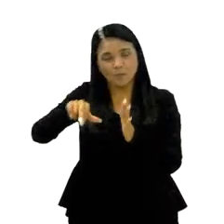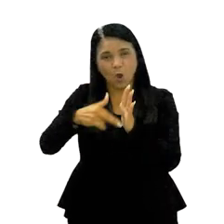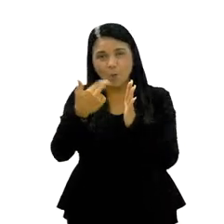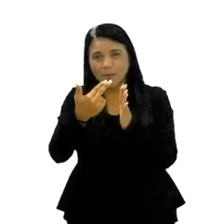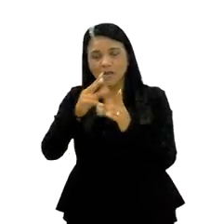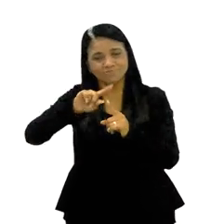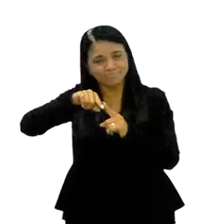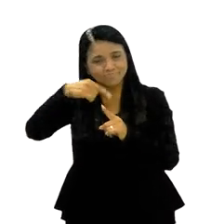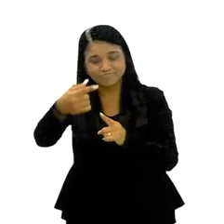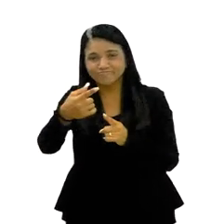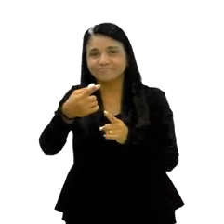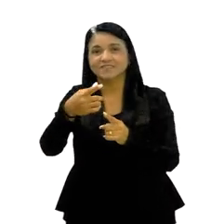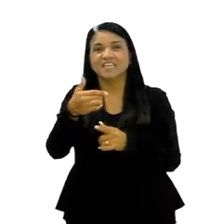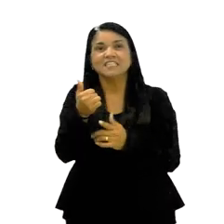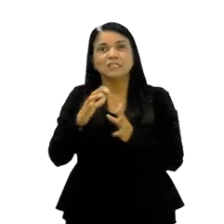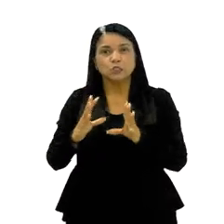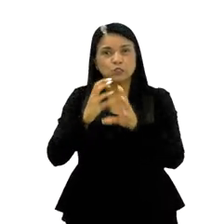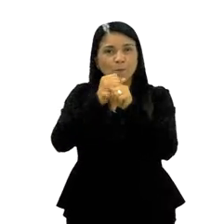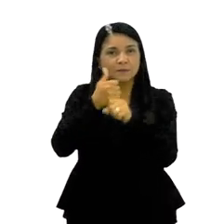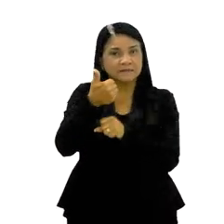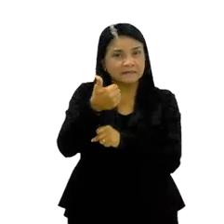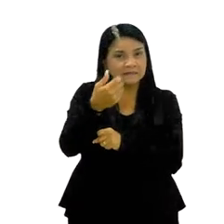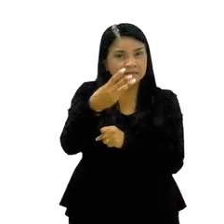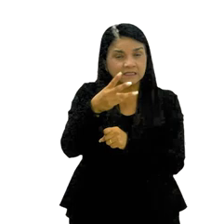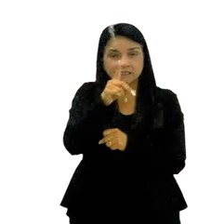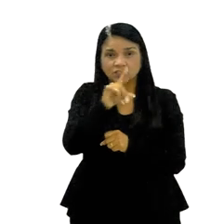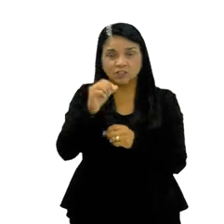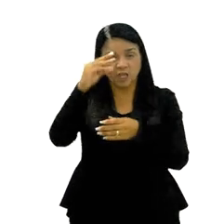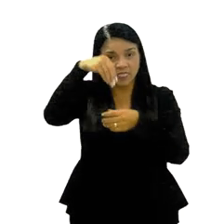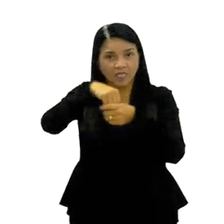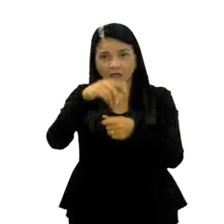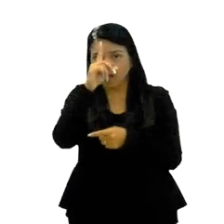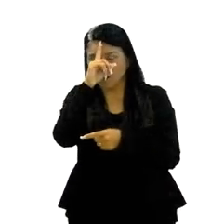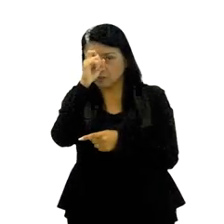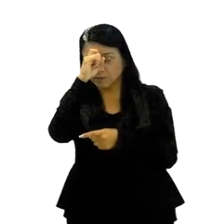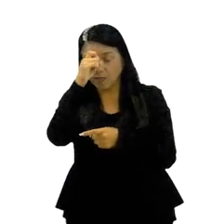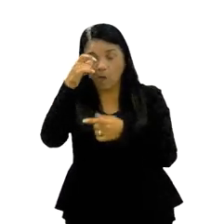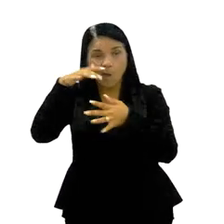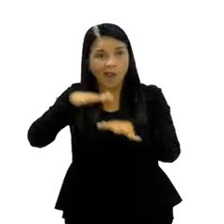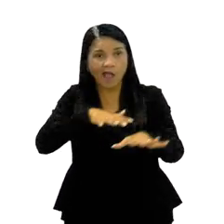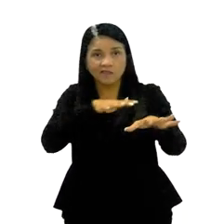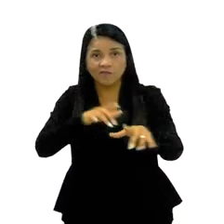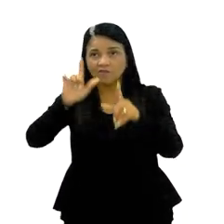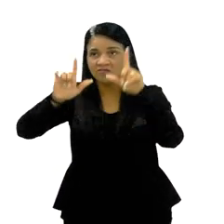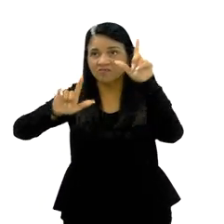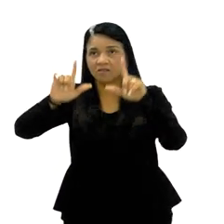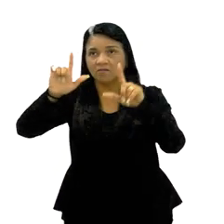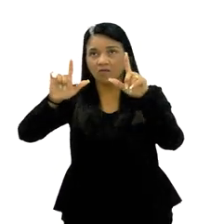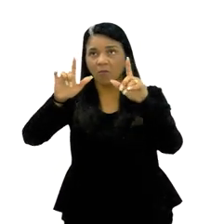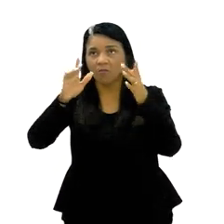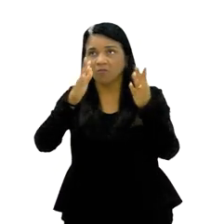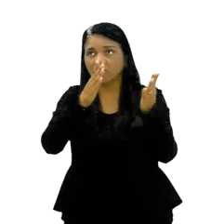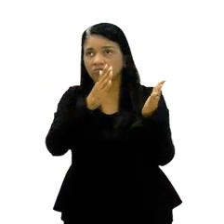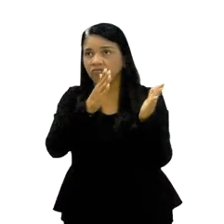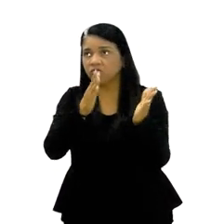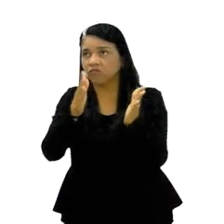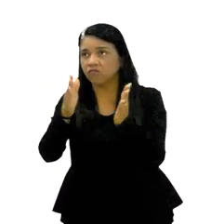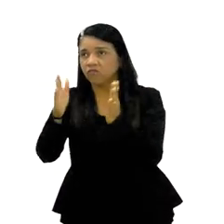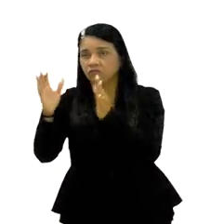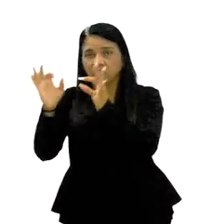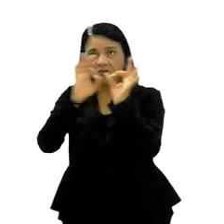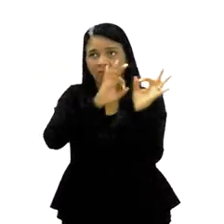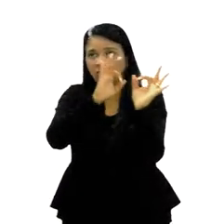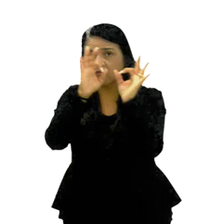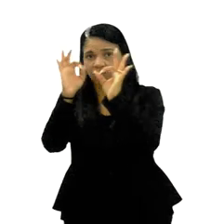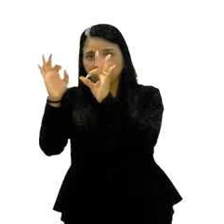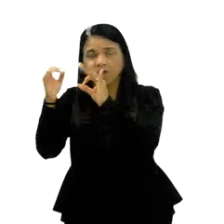e só fui sair 3 dias depois. Então, eu fiquei aí 13 dias dentro do hospital, vendo todo o carnaval que eu ajudei a pintar, passar.